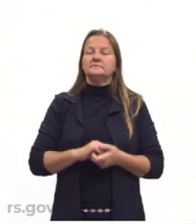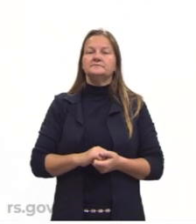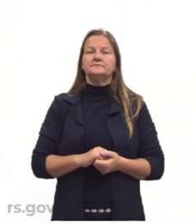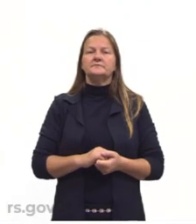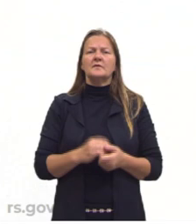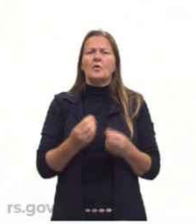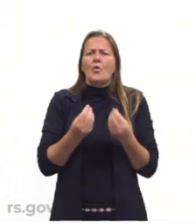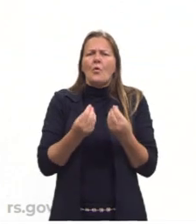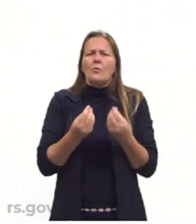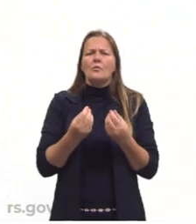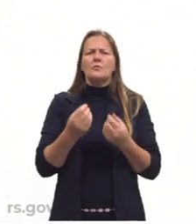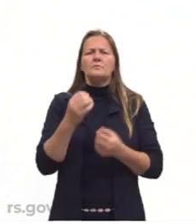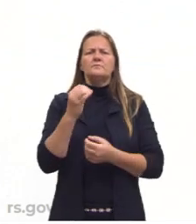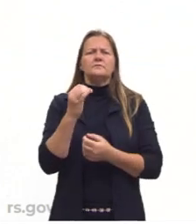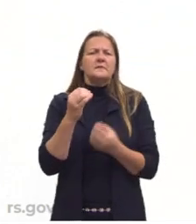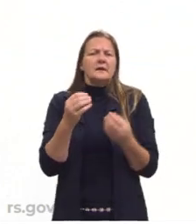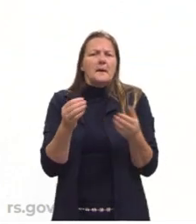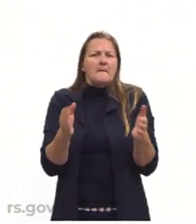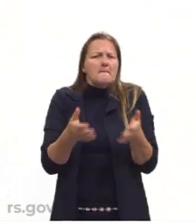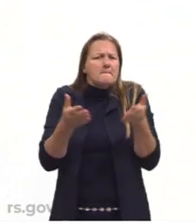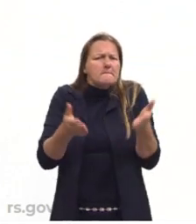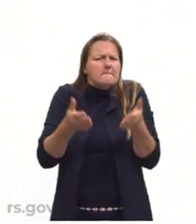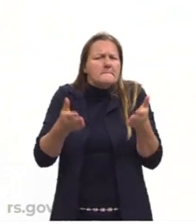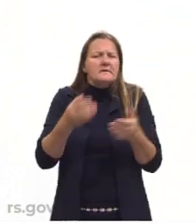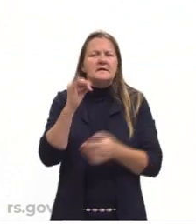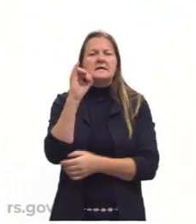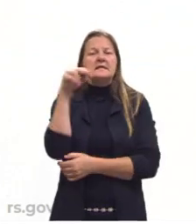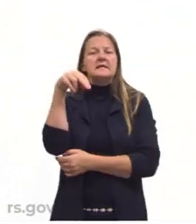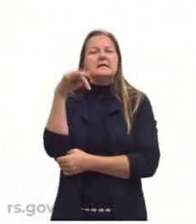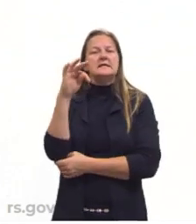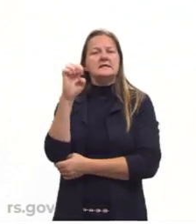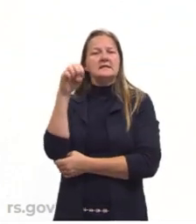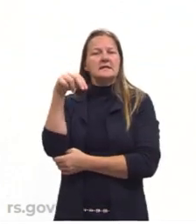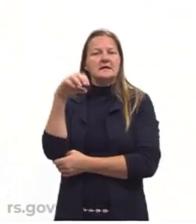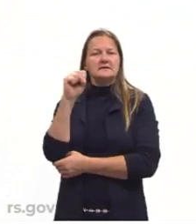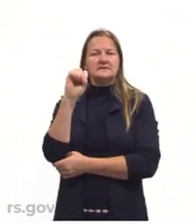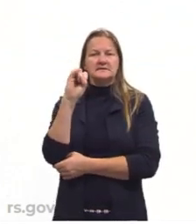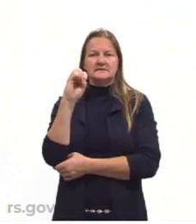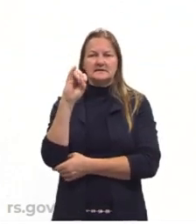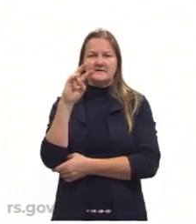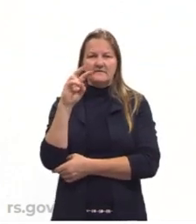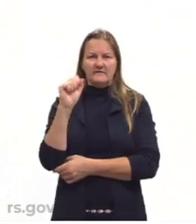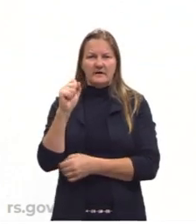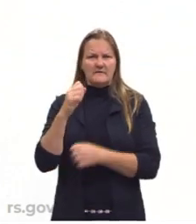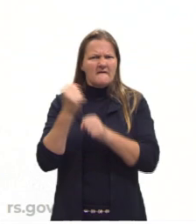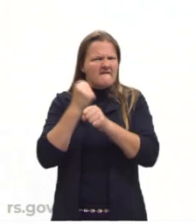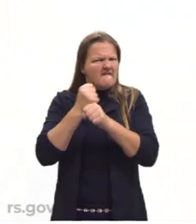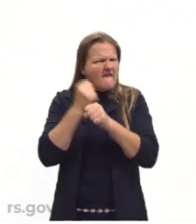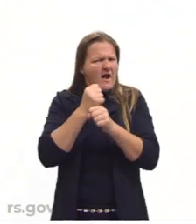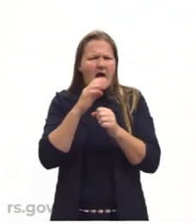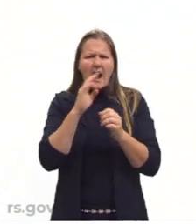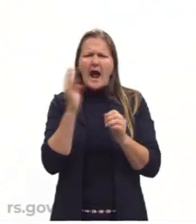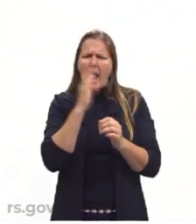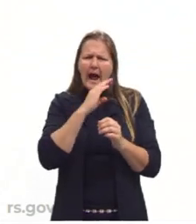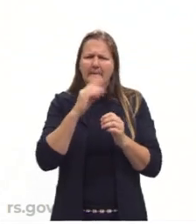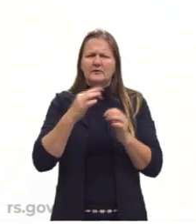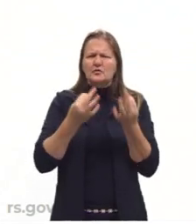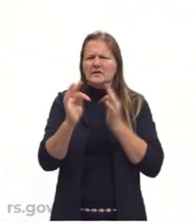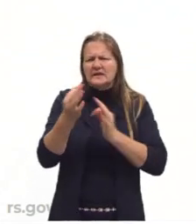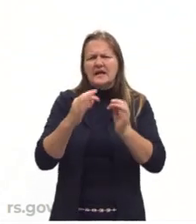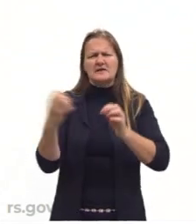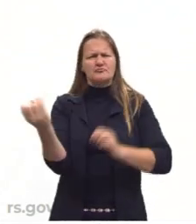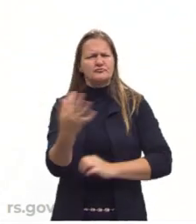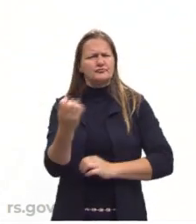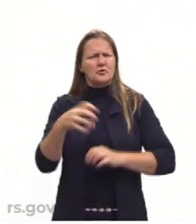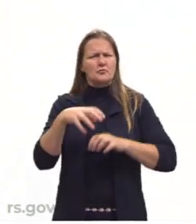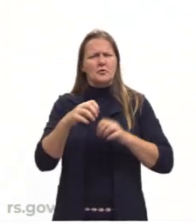intensivando aí tem se ficando Desculpa essa produtividade então alta produtividade utilização agora de técnicas